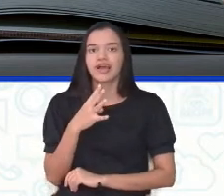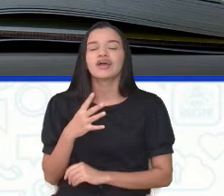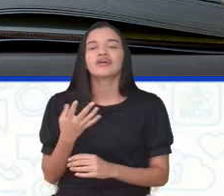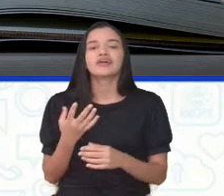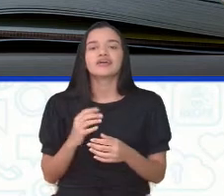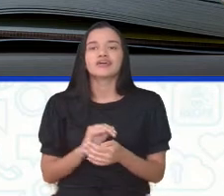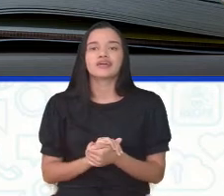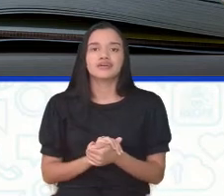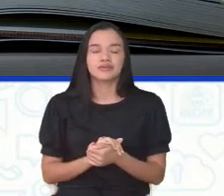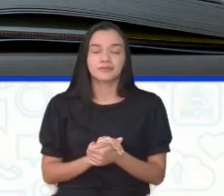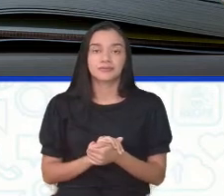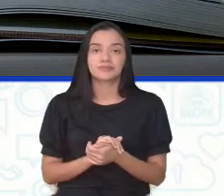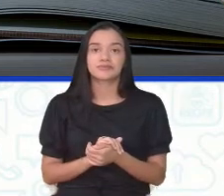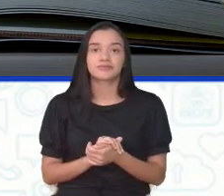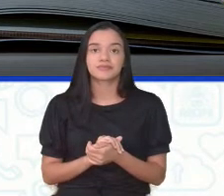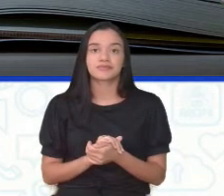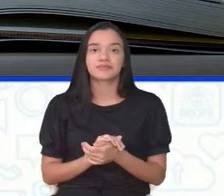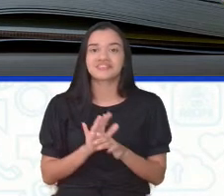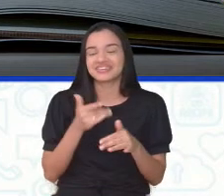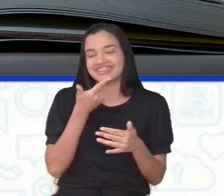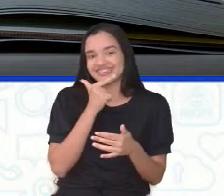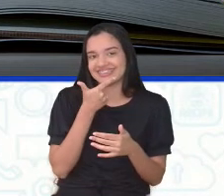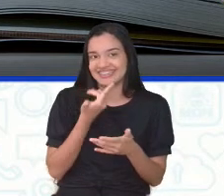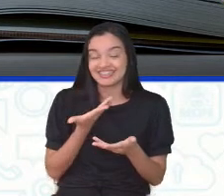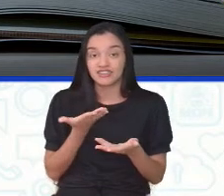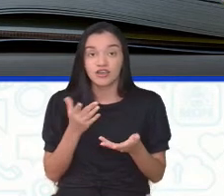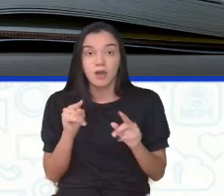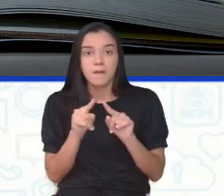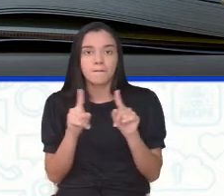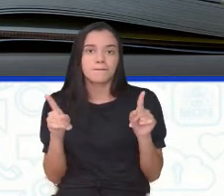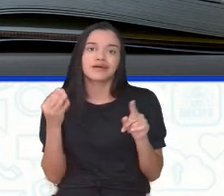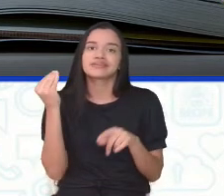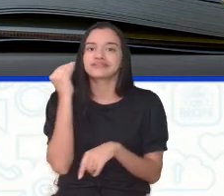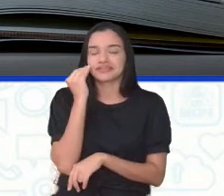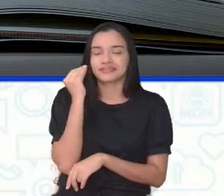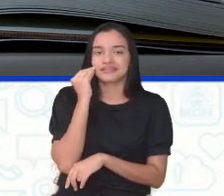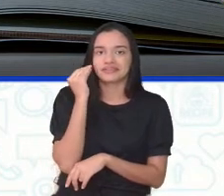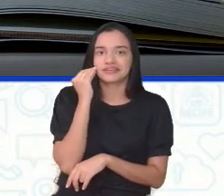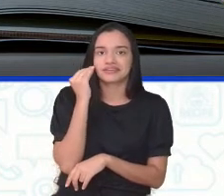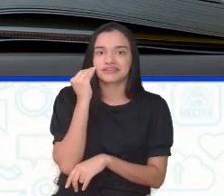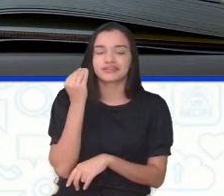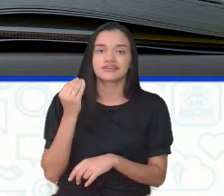a si próprio bem hoje em dia? Mas ele tenta.